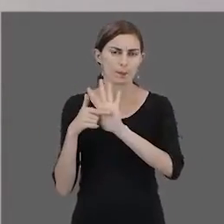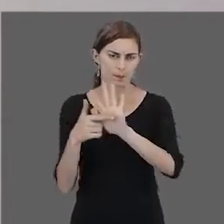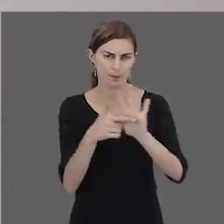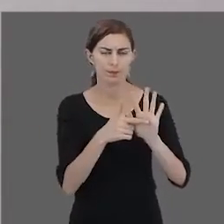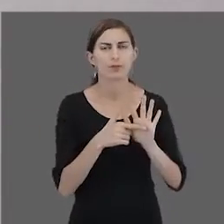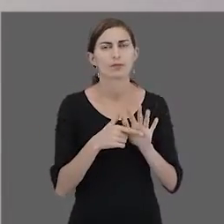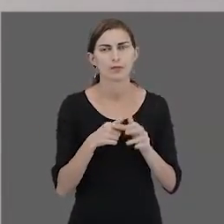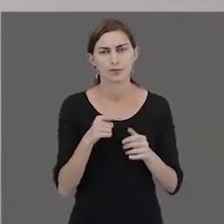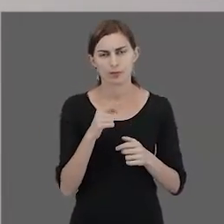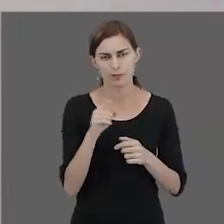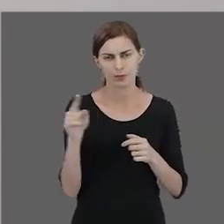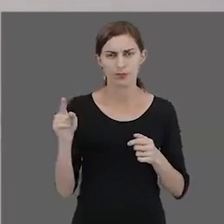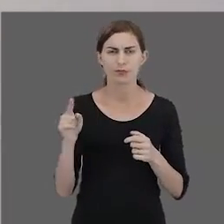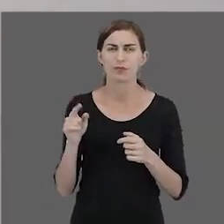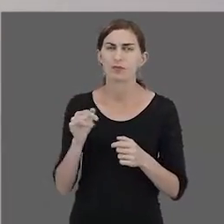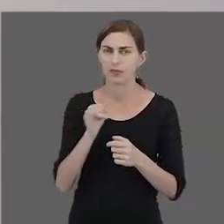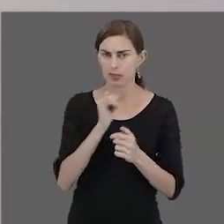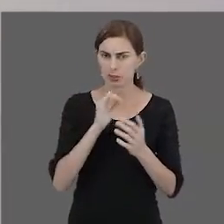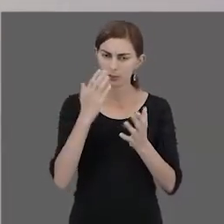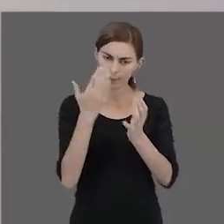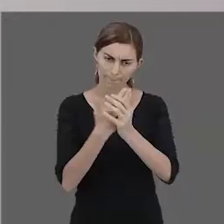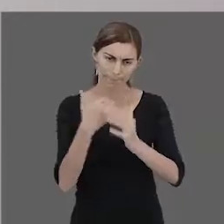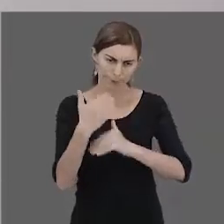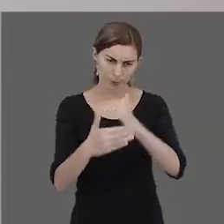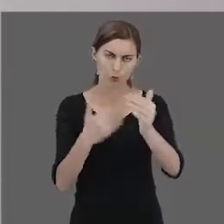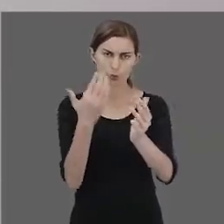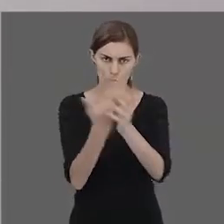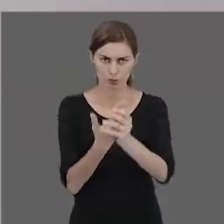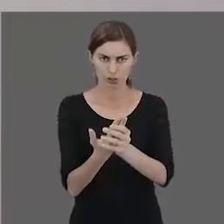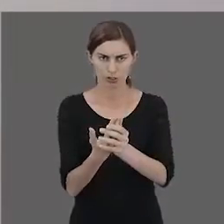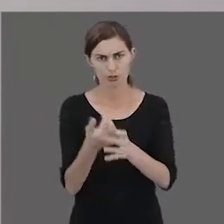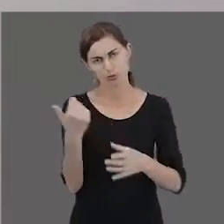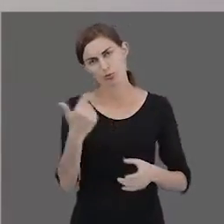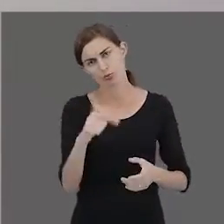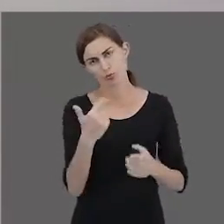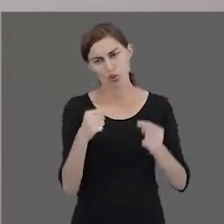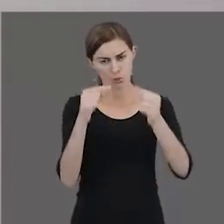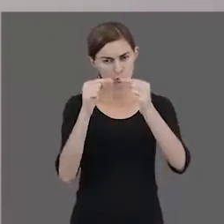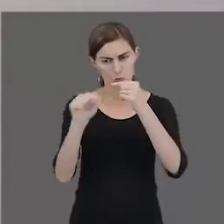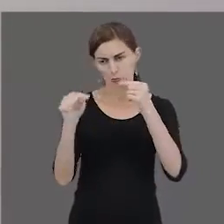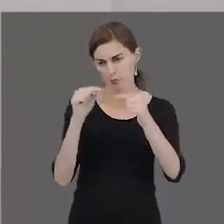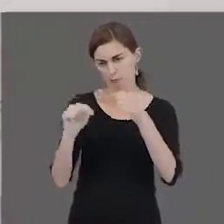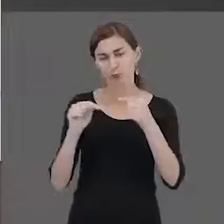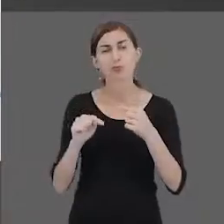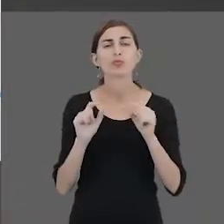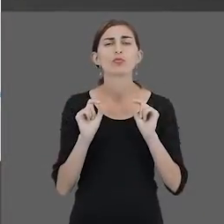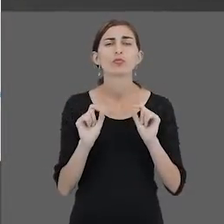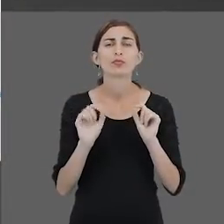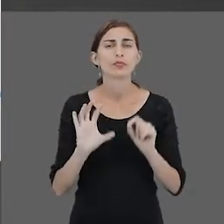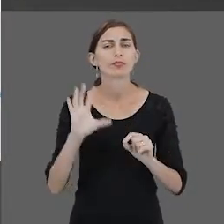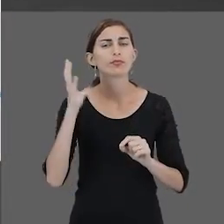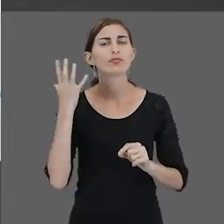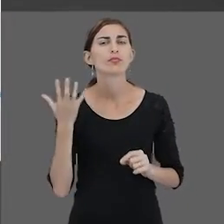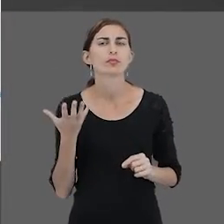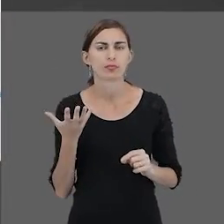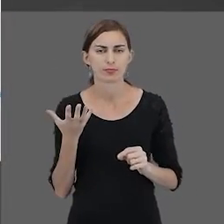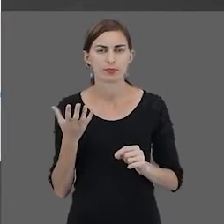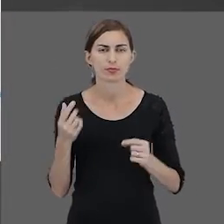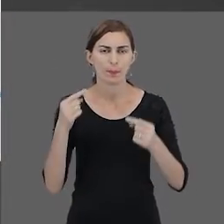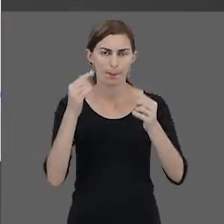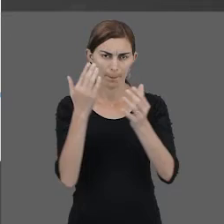vocês, caso o processo ele não esteja em conformidade, o que é que acontece, tá? O